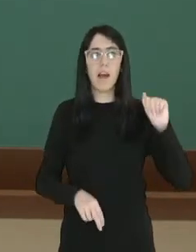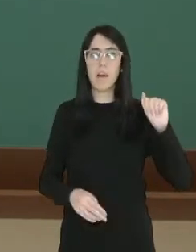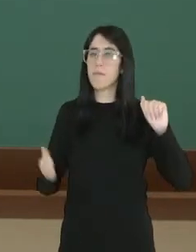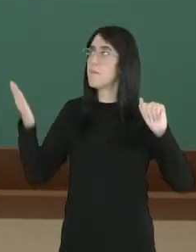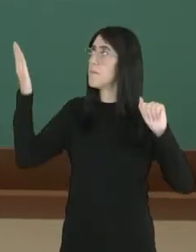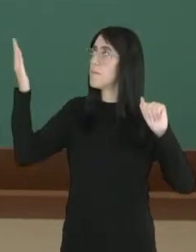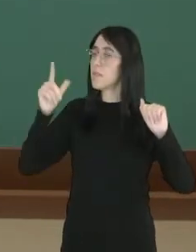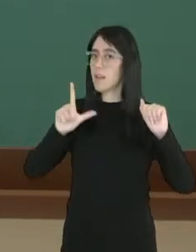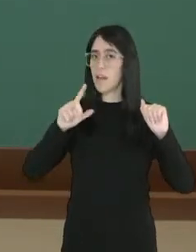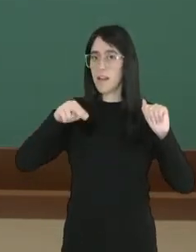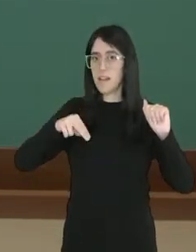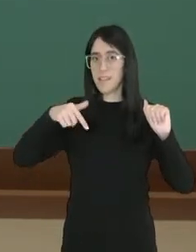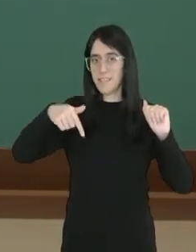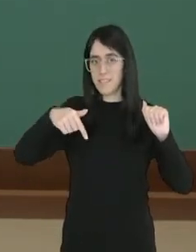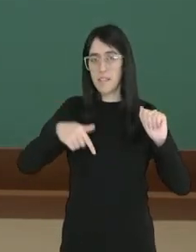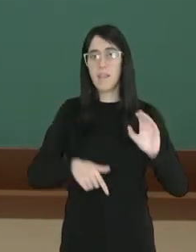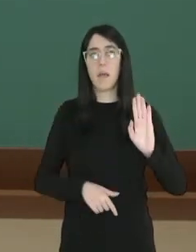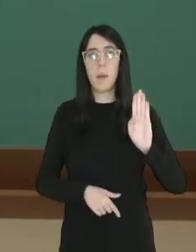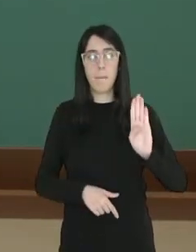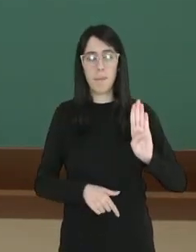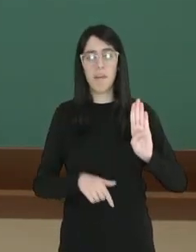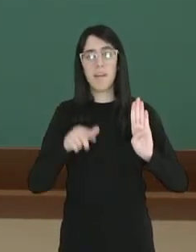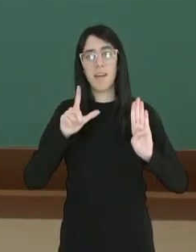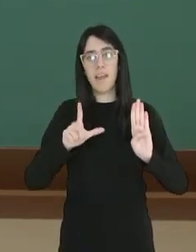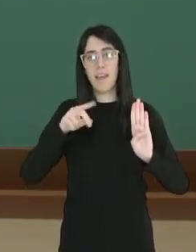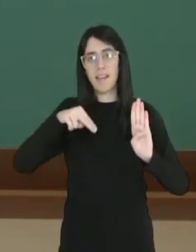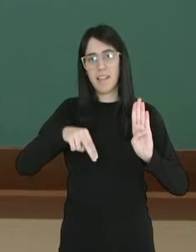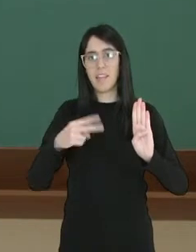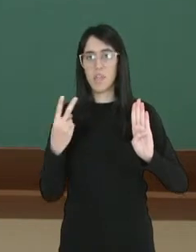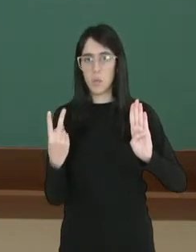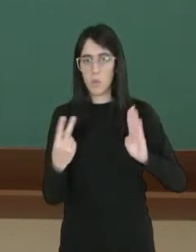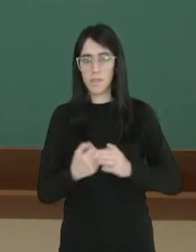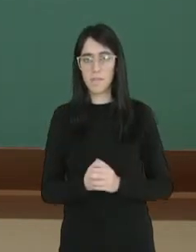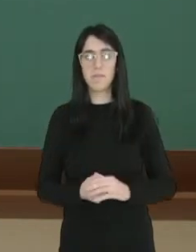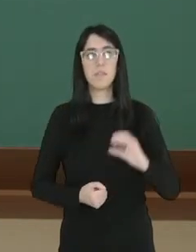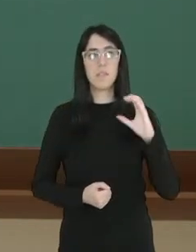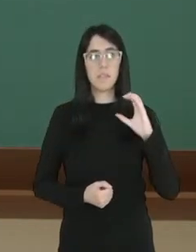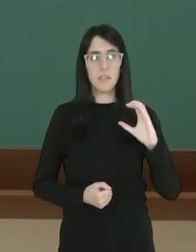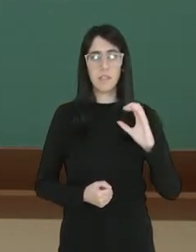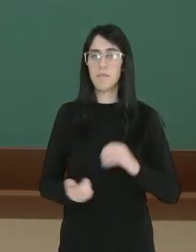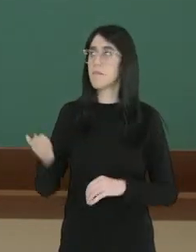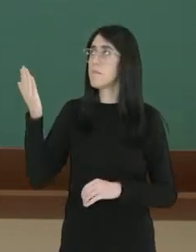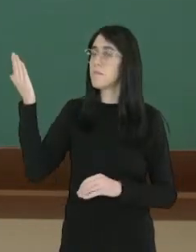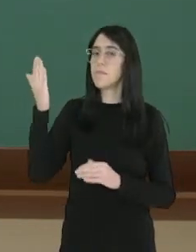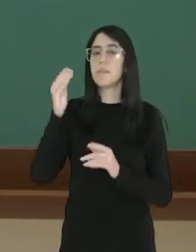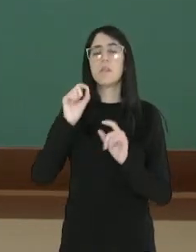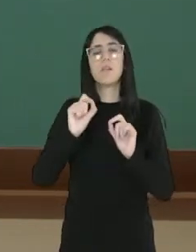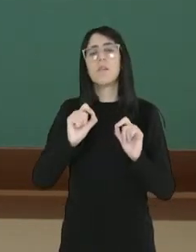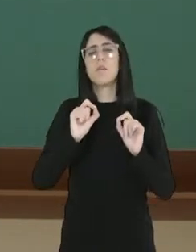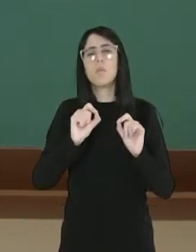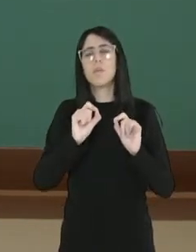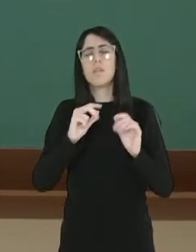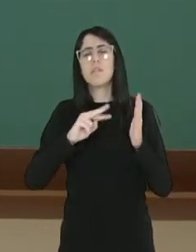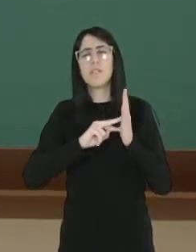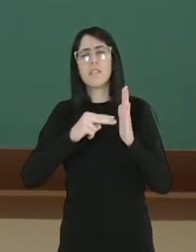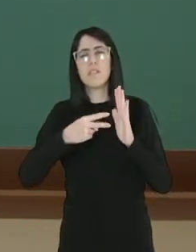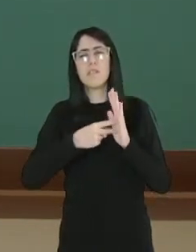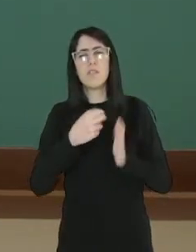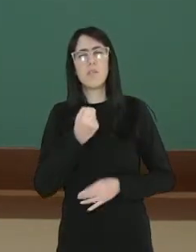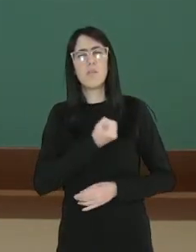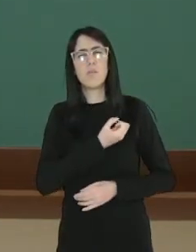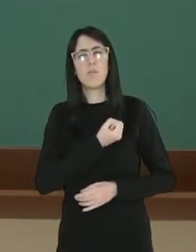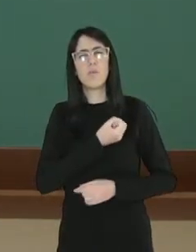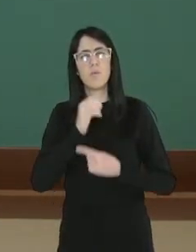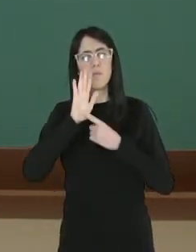de 7. Na letra B, ln de 2. E letra C, o que significa o número mostrado